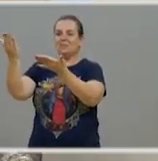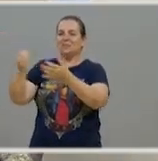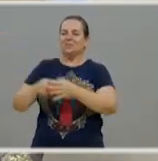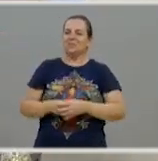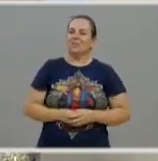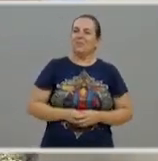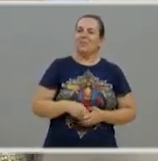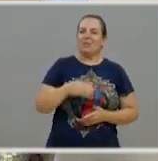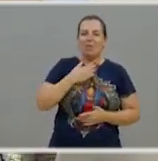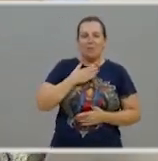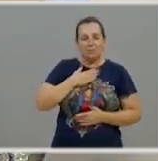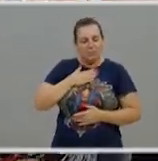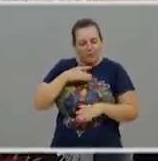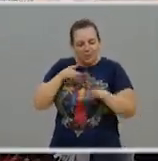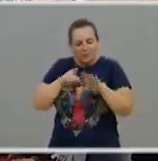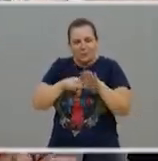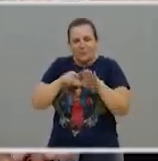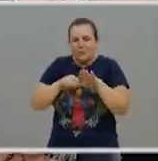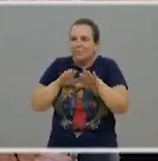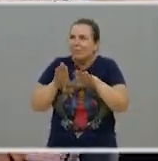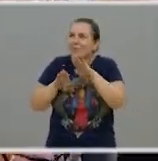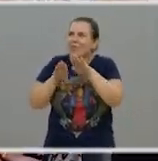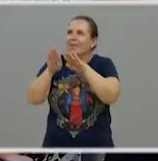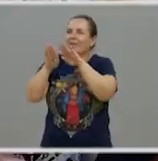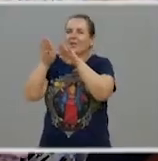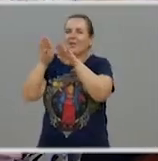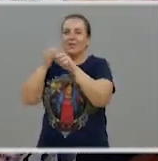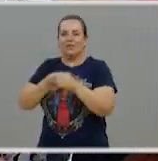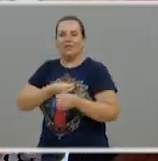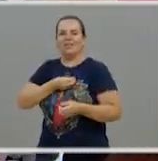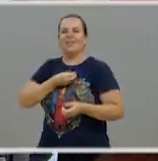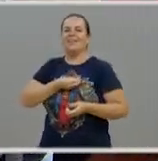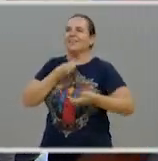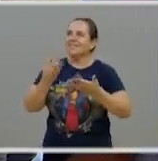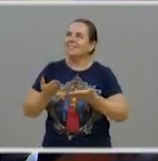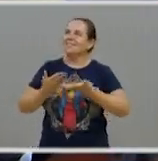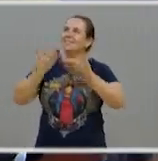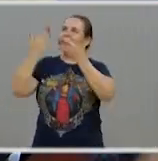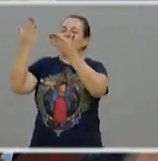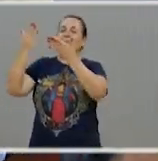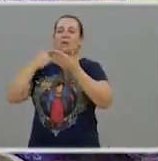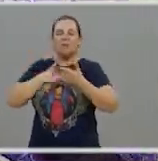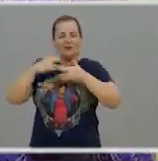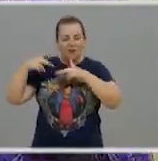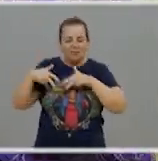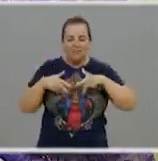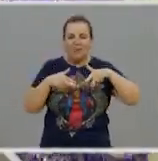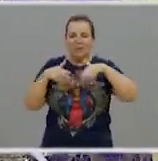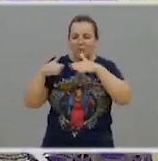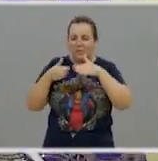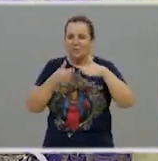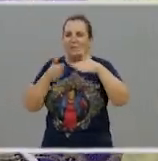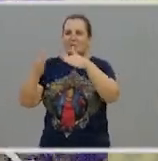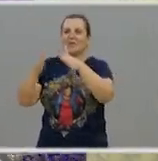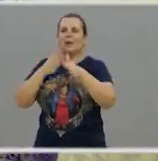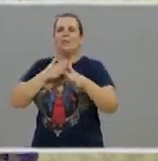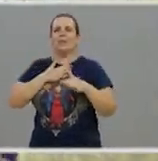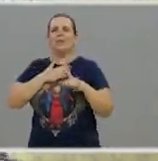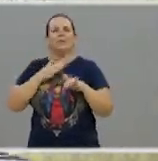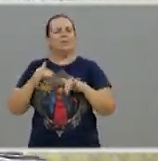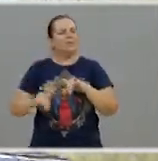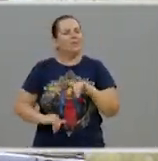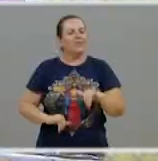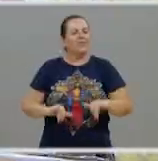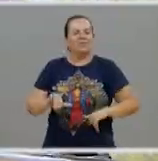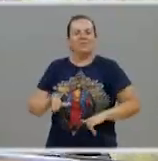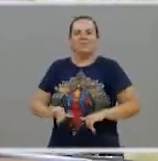oferecer, meus passos e meu viver. Meus caminhos,